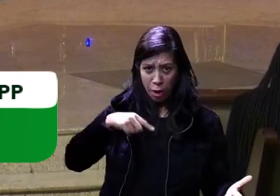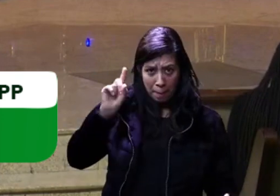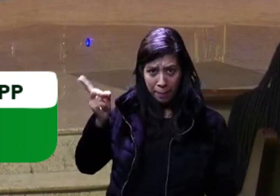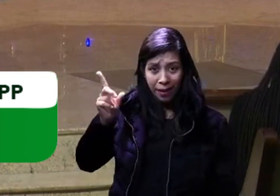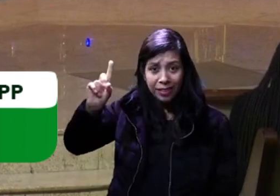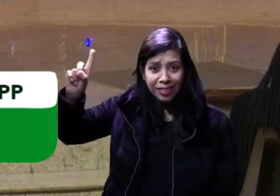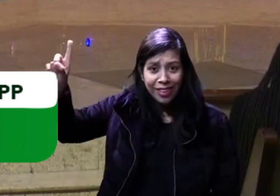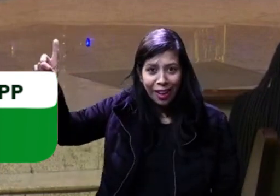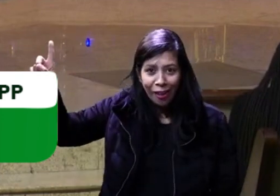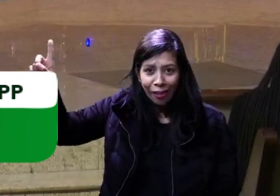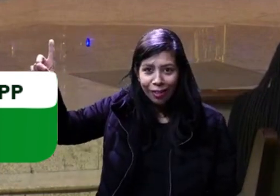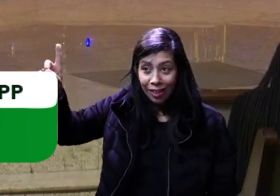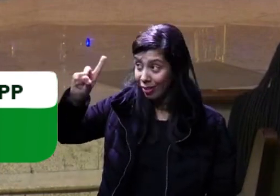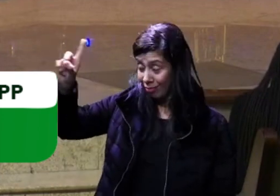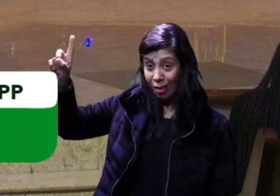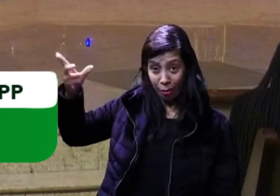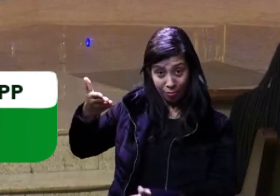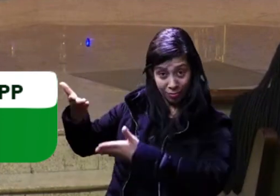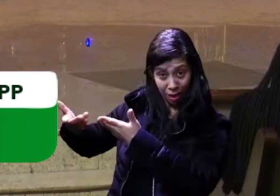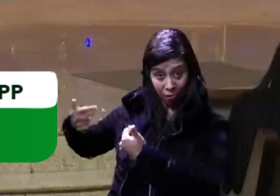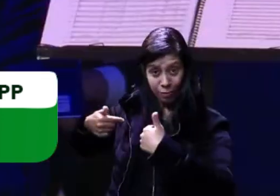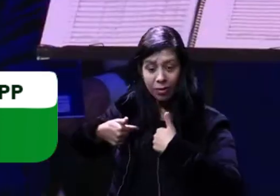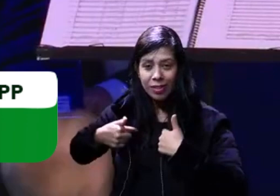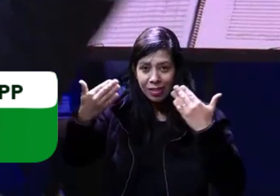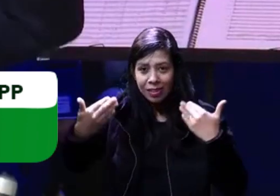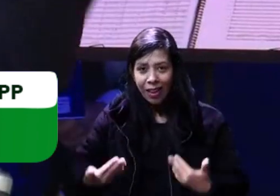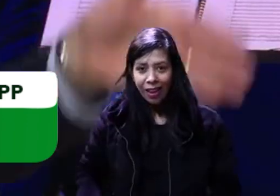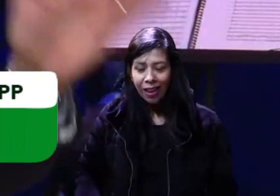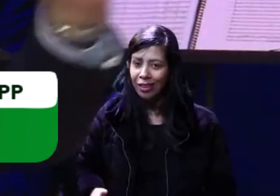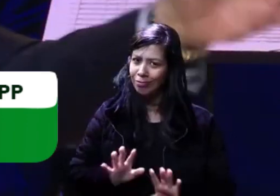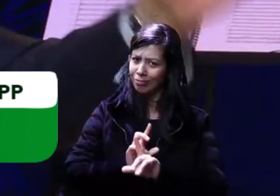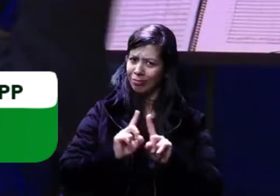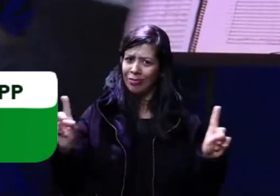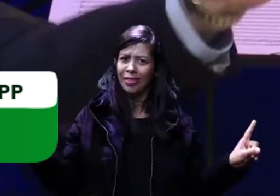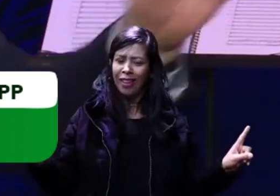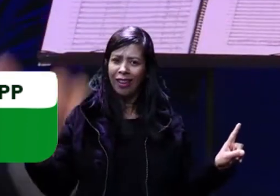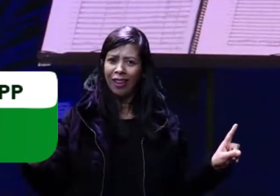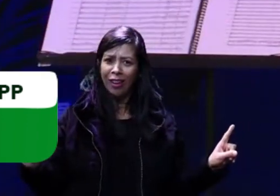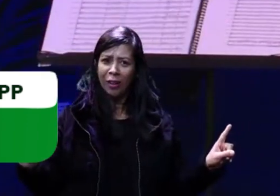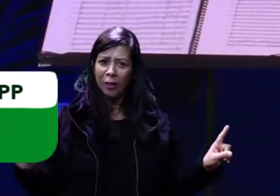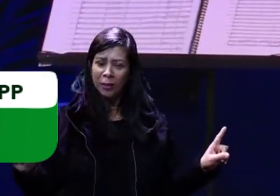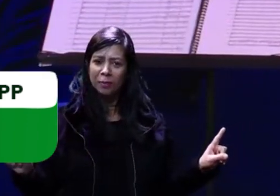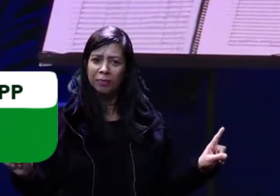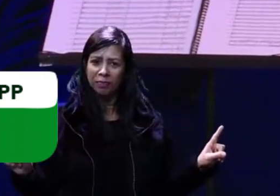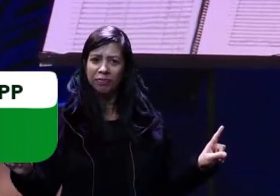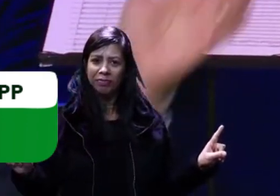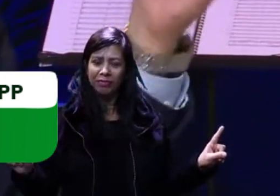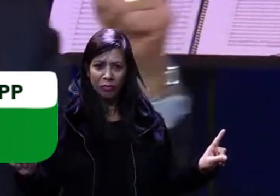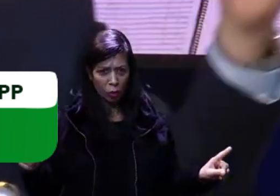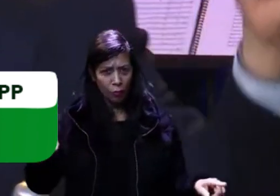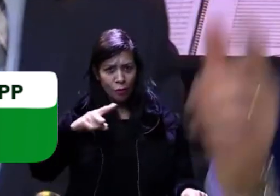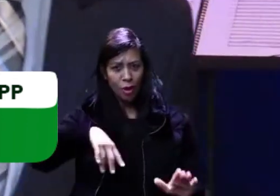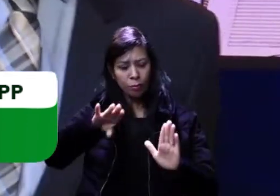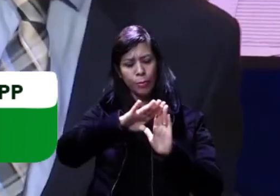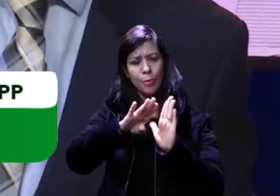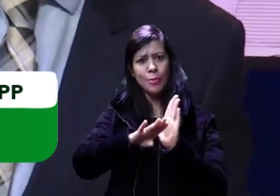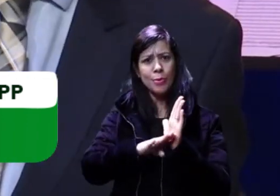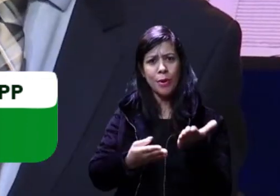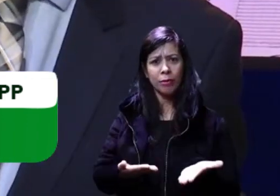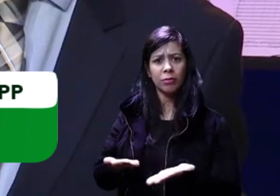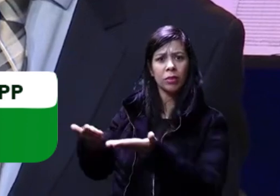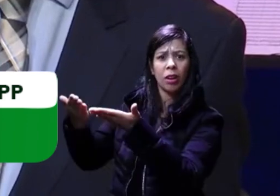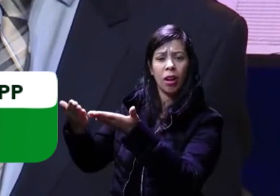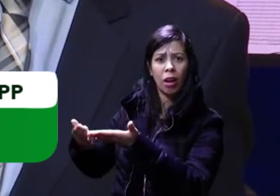Deus é seu funcionário. Você faz um job description para Deus, fala assim, ó, isso aqui que o senhor tem que fazer, tá? Senão eu te demito da minha